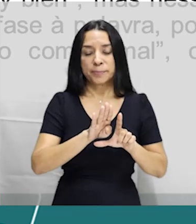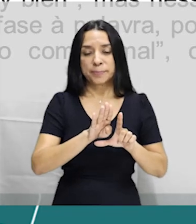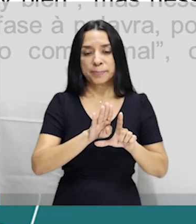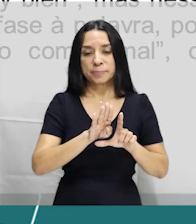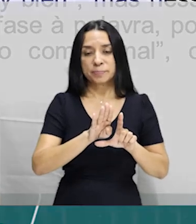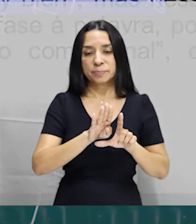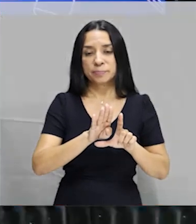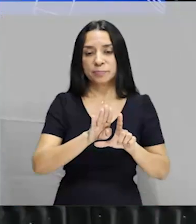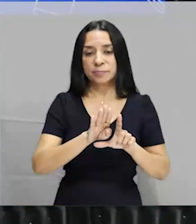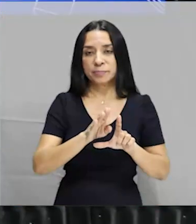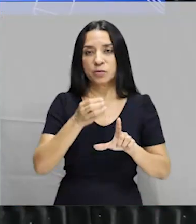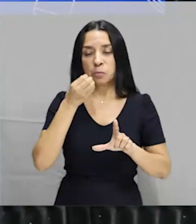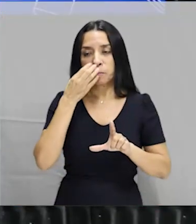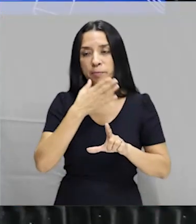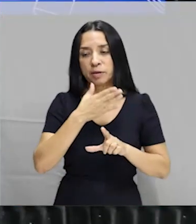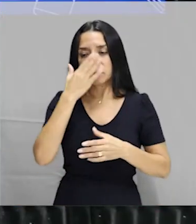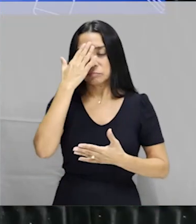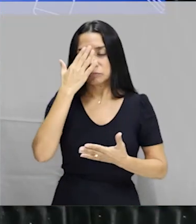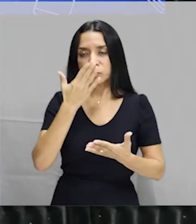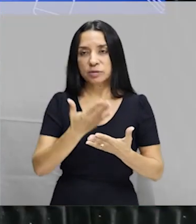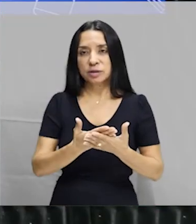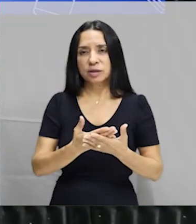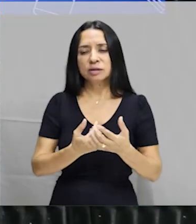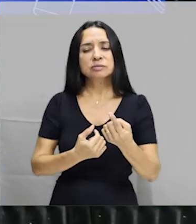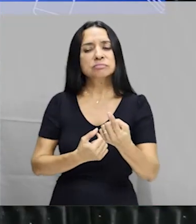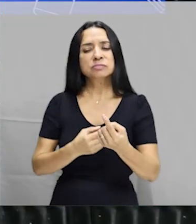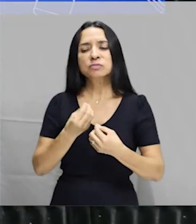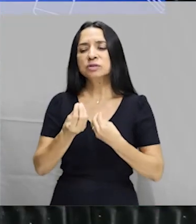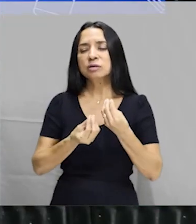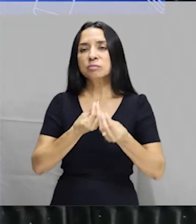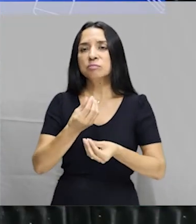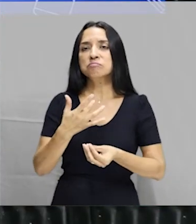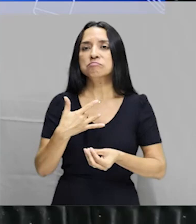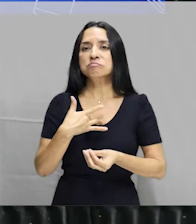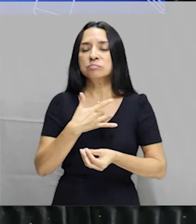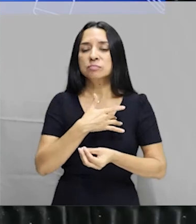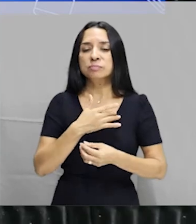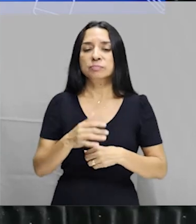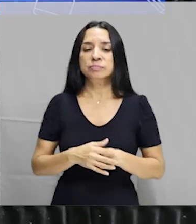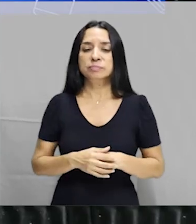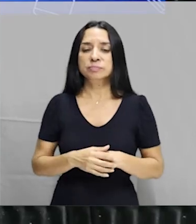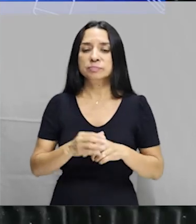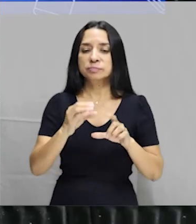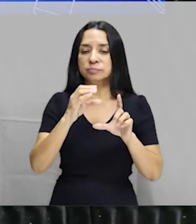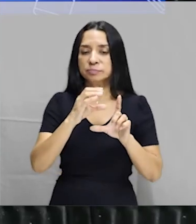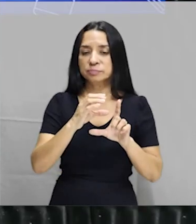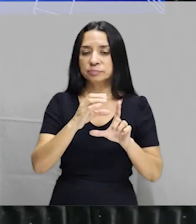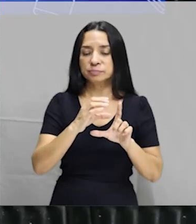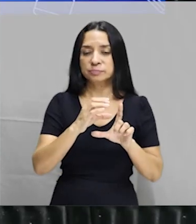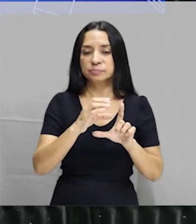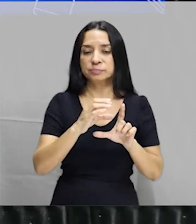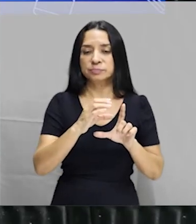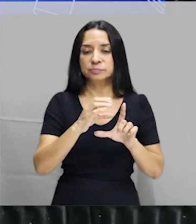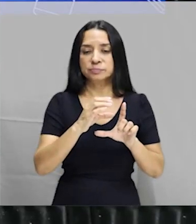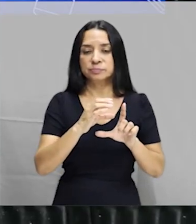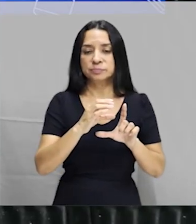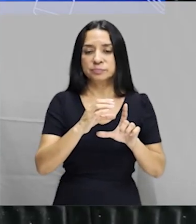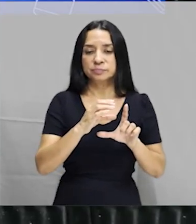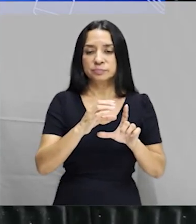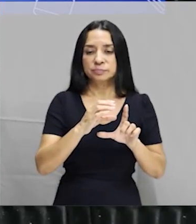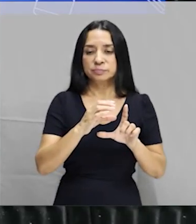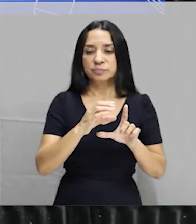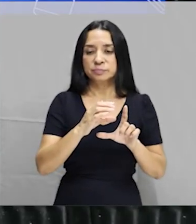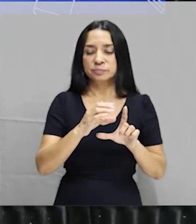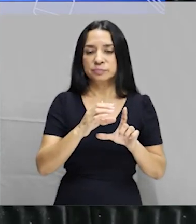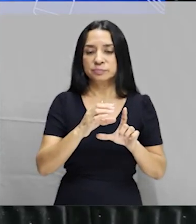bem, obrigada. E você, né? Muito bem. E a usted, né? E a você, como você